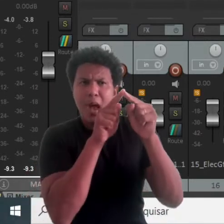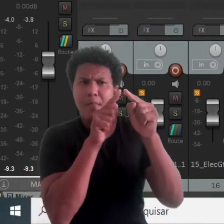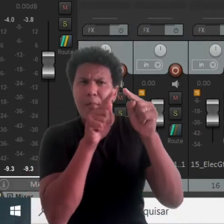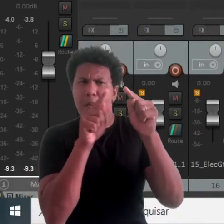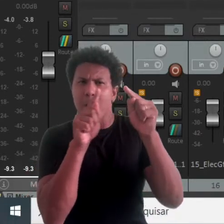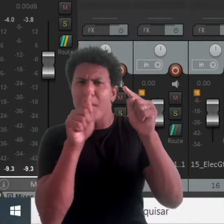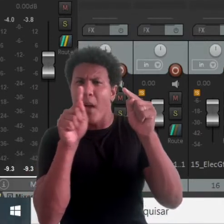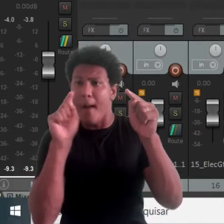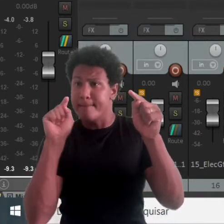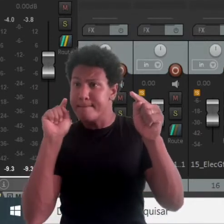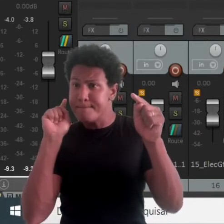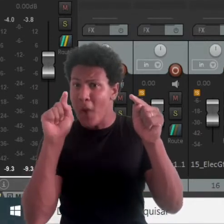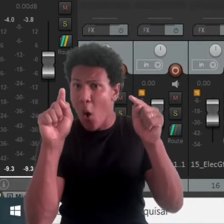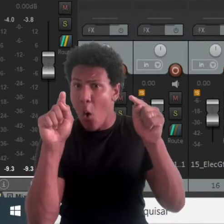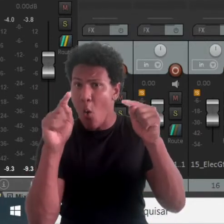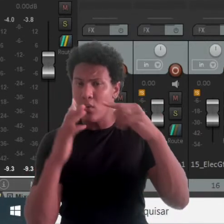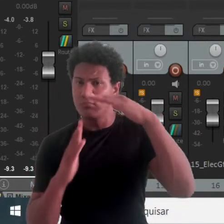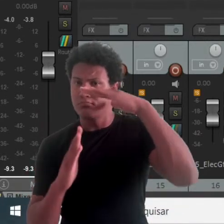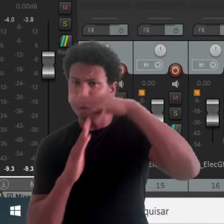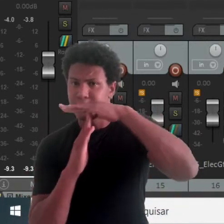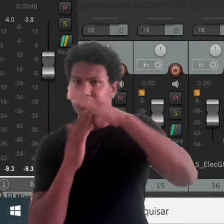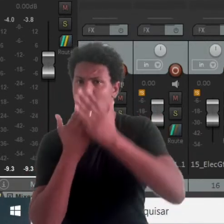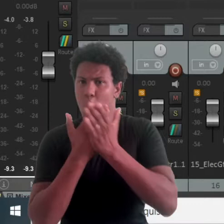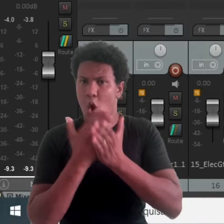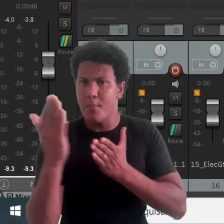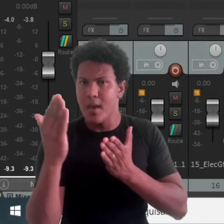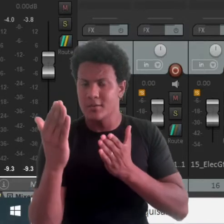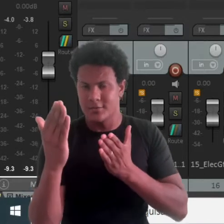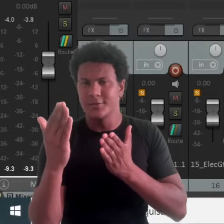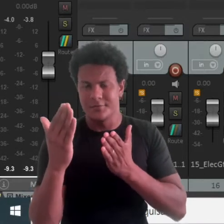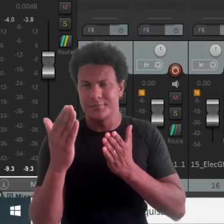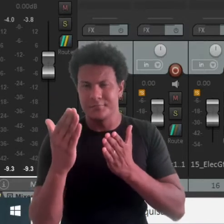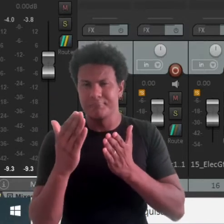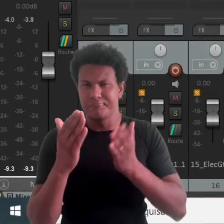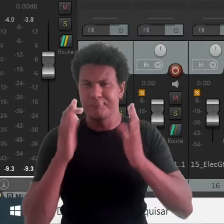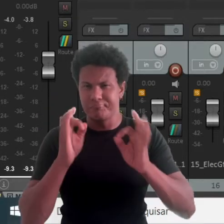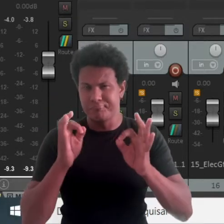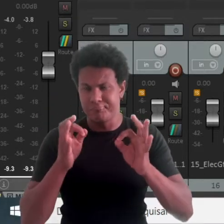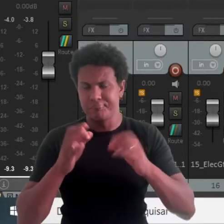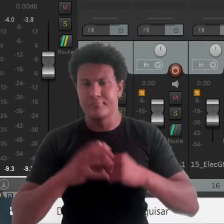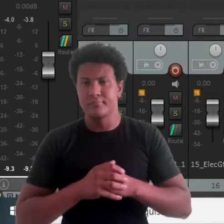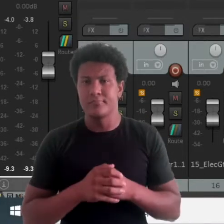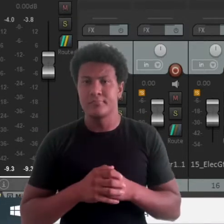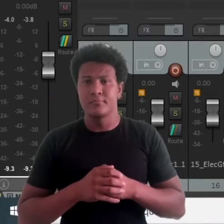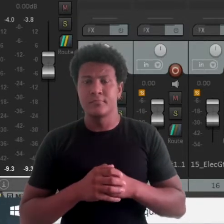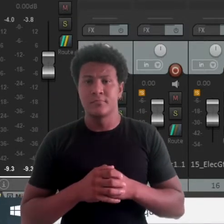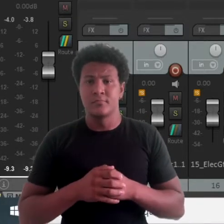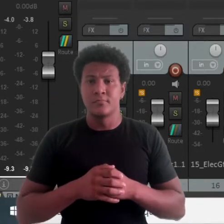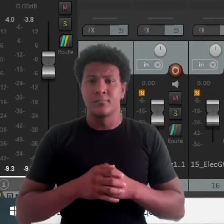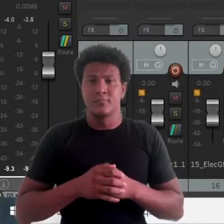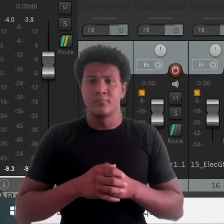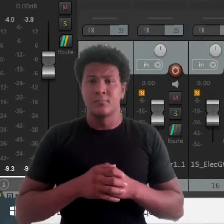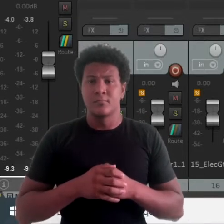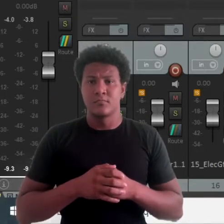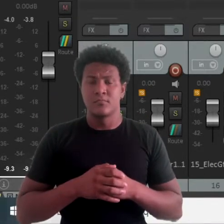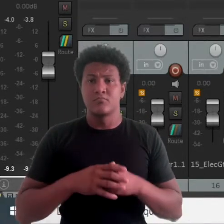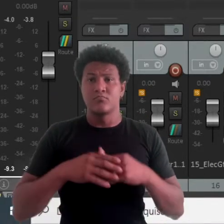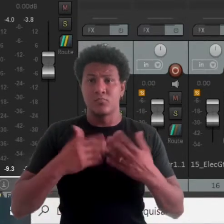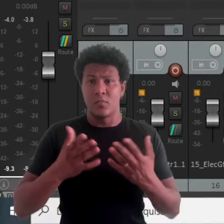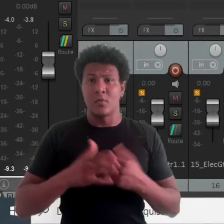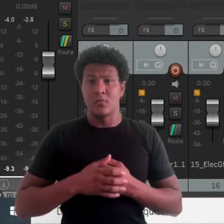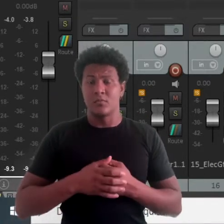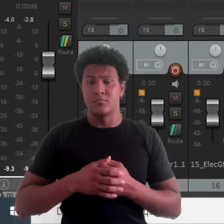ali aquele pico ali para não passar daquela certa quantidade de dB. Então, se eu